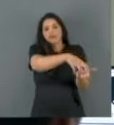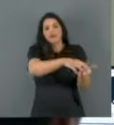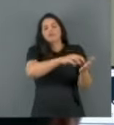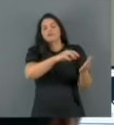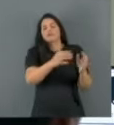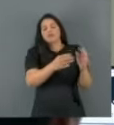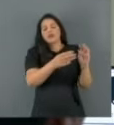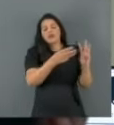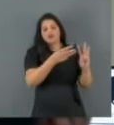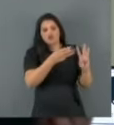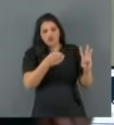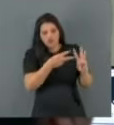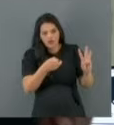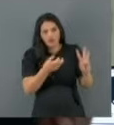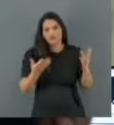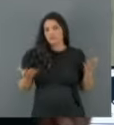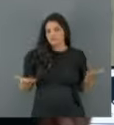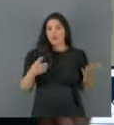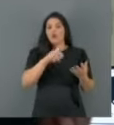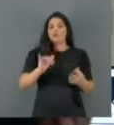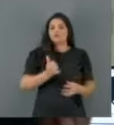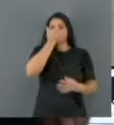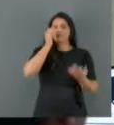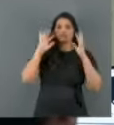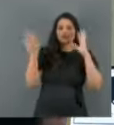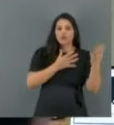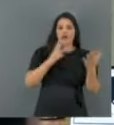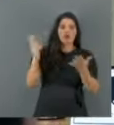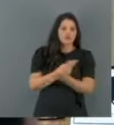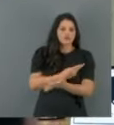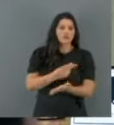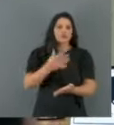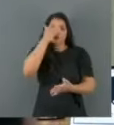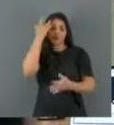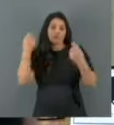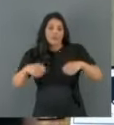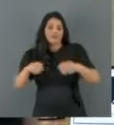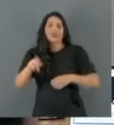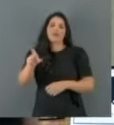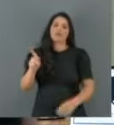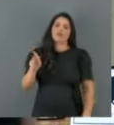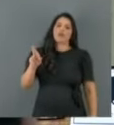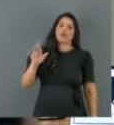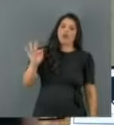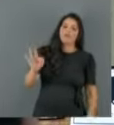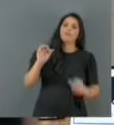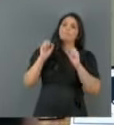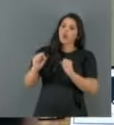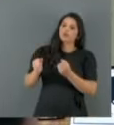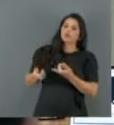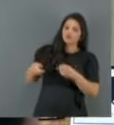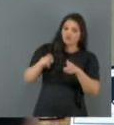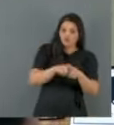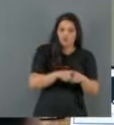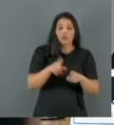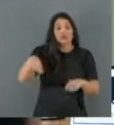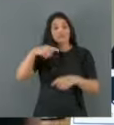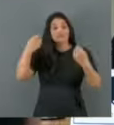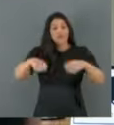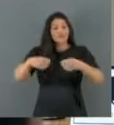graves ameaças à ordem pública e à incolumidade das pessoas. Então, a Polícia Rodoviária Federal precisa voltar para as